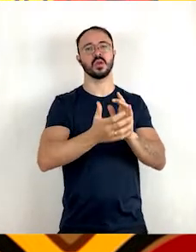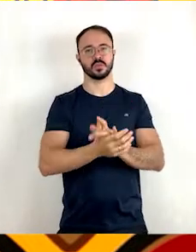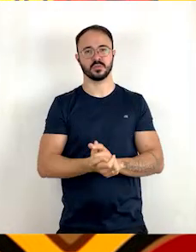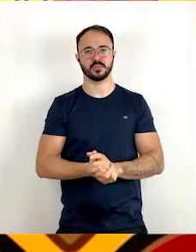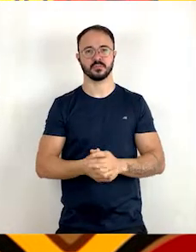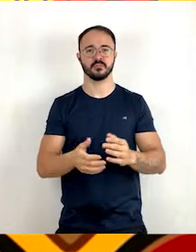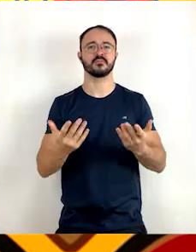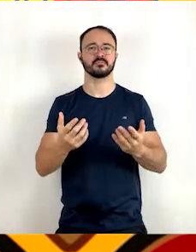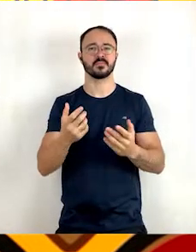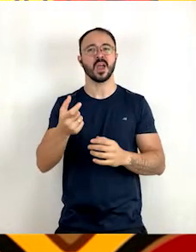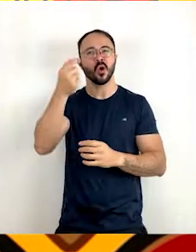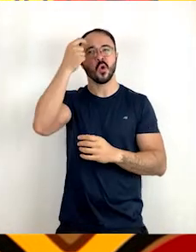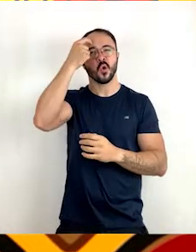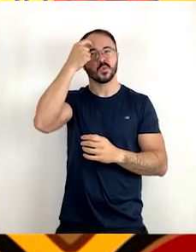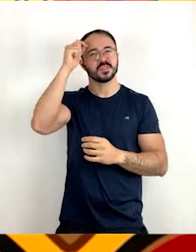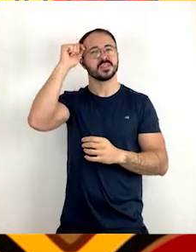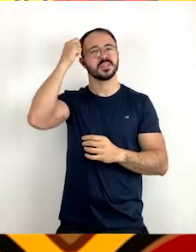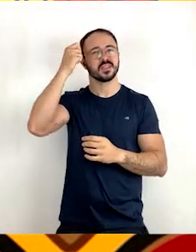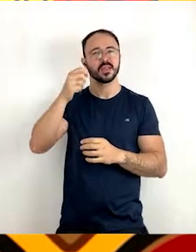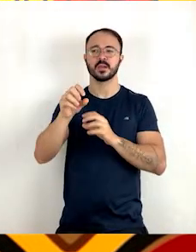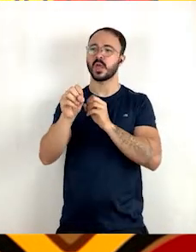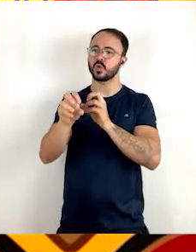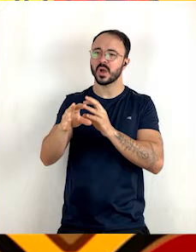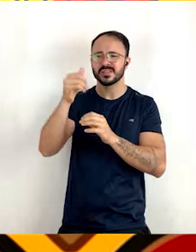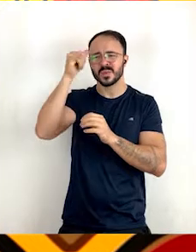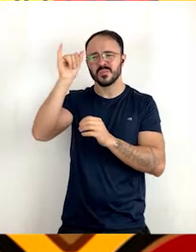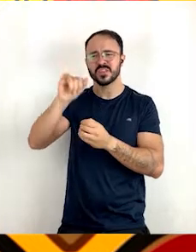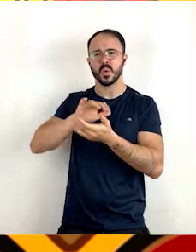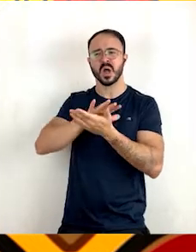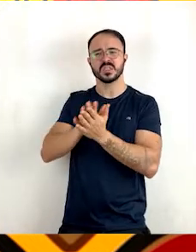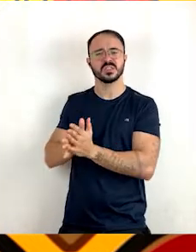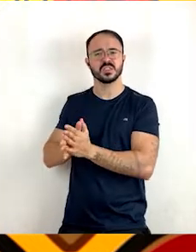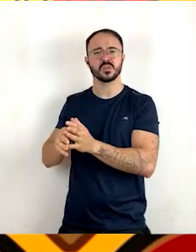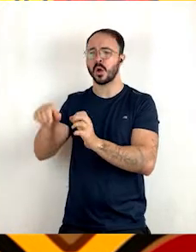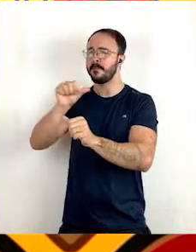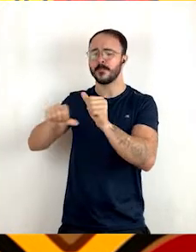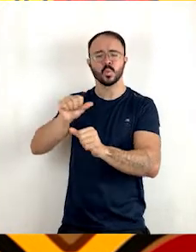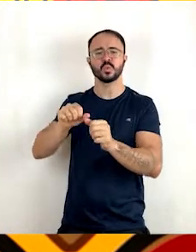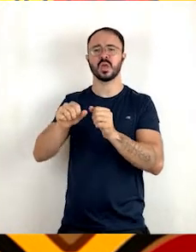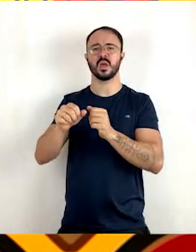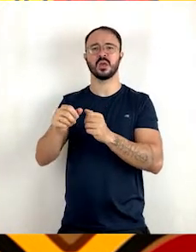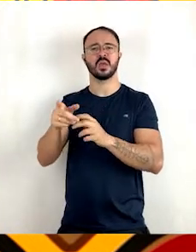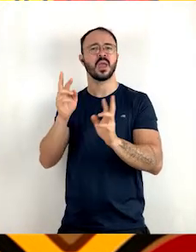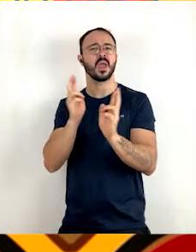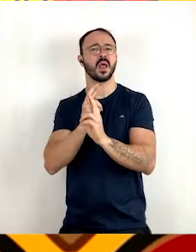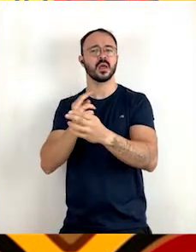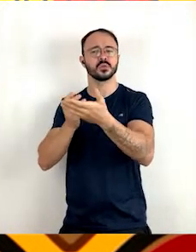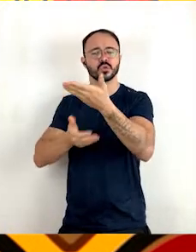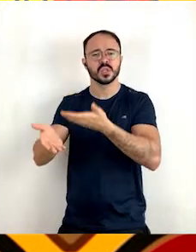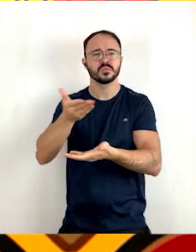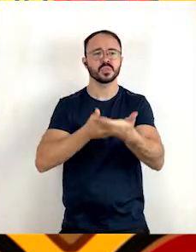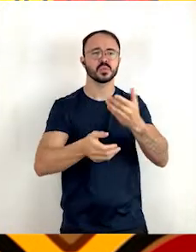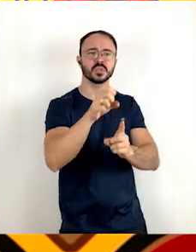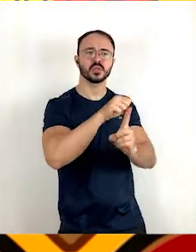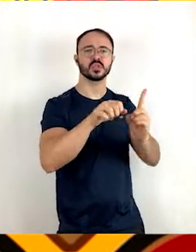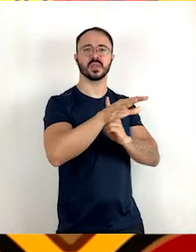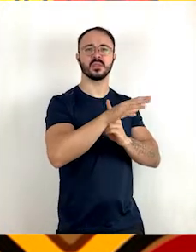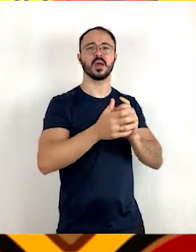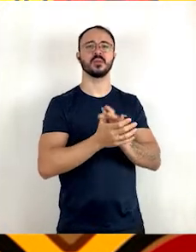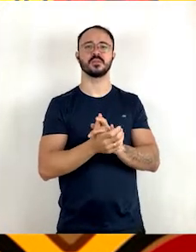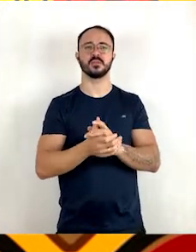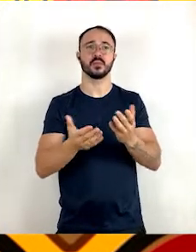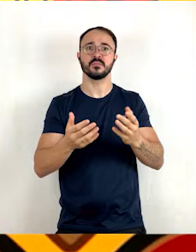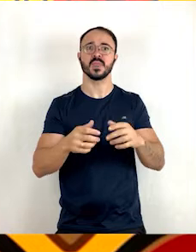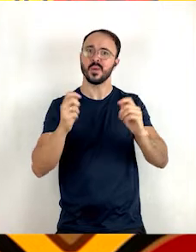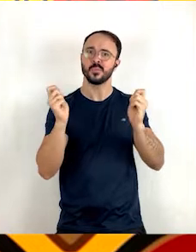na nossa sociedade então falar de consciência negra falar de Educação antirracista de Reeducação das relações éticas raciais é falar de